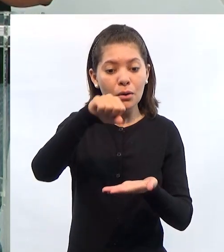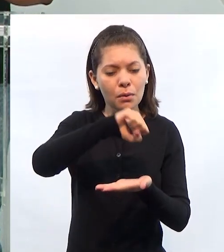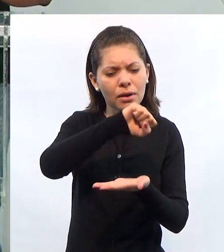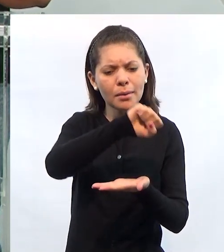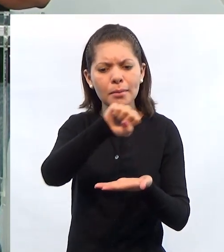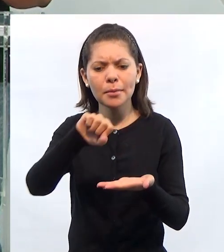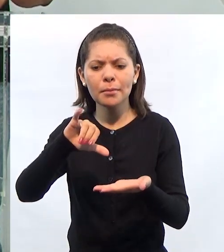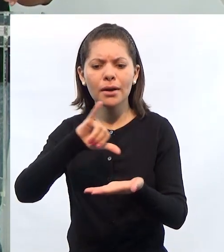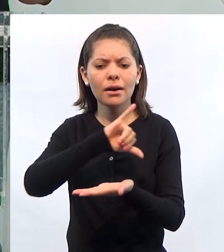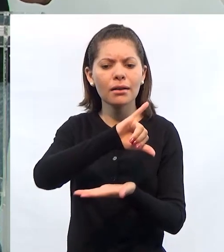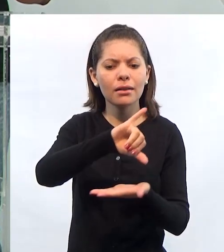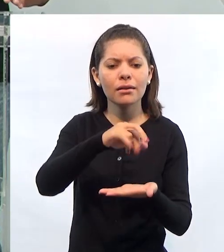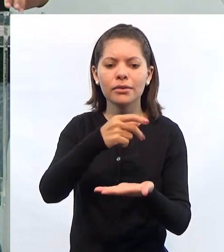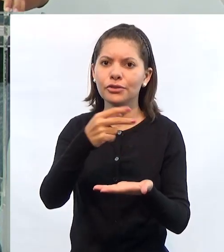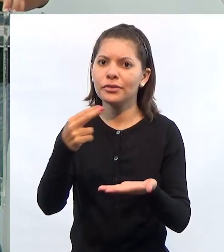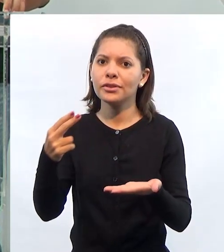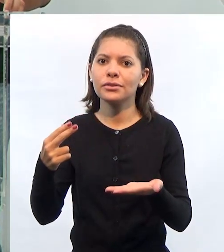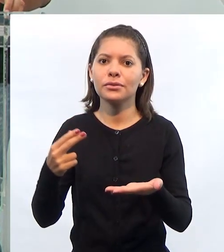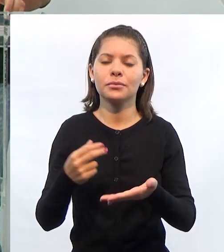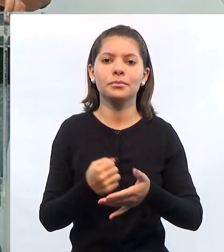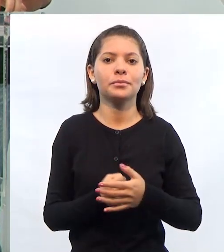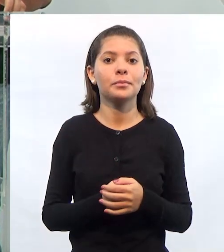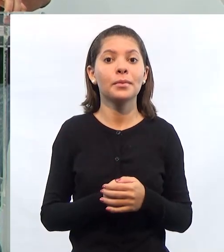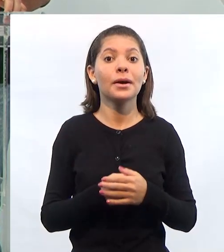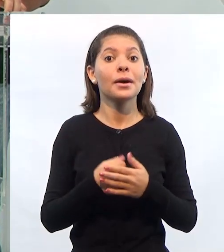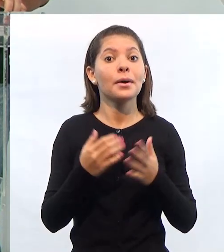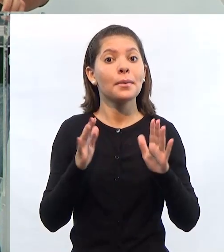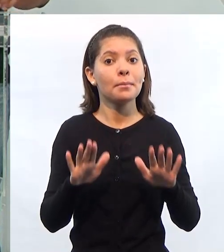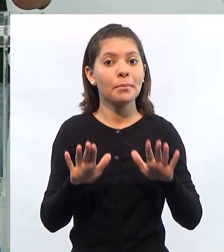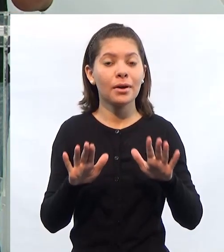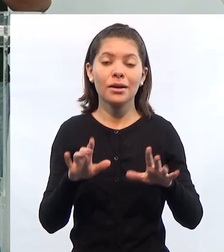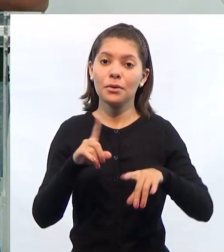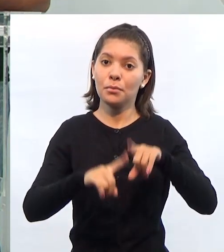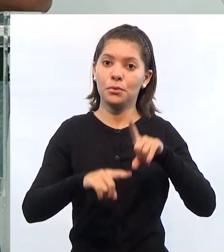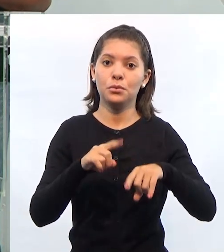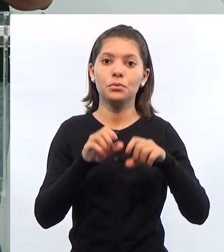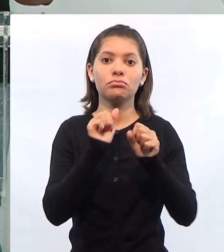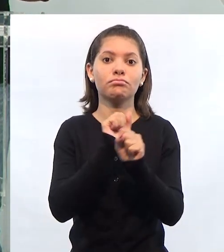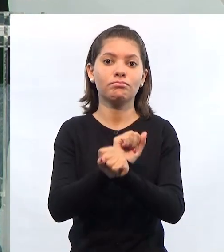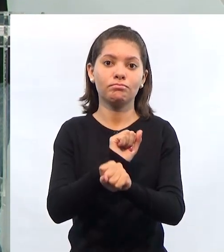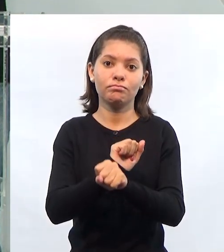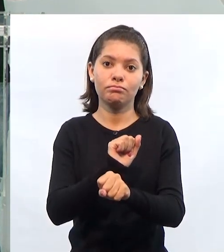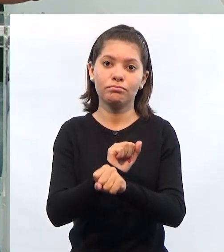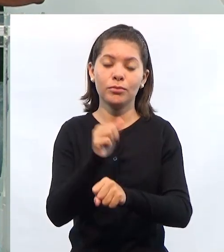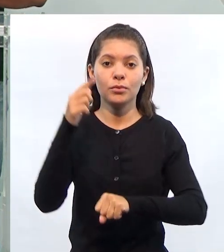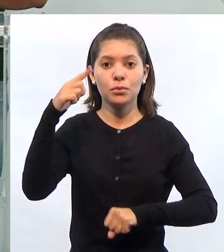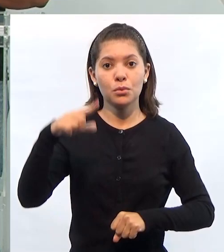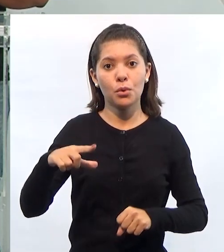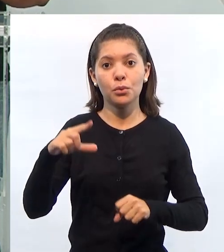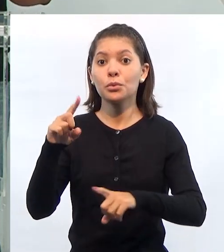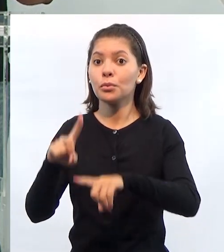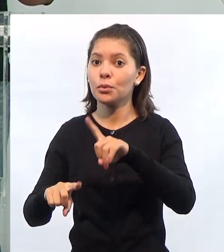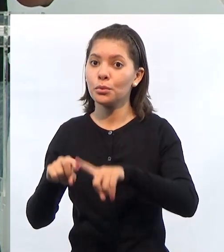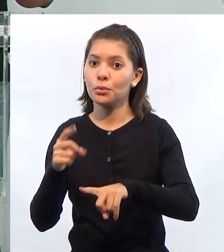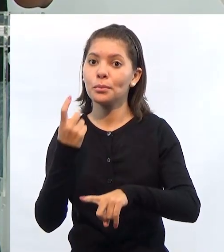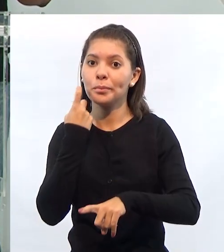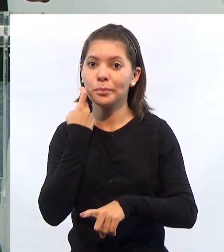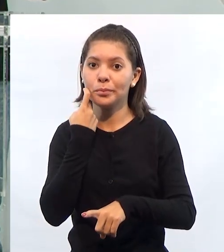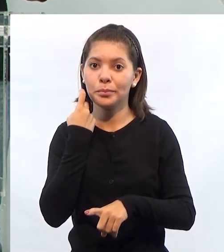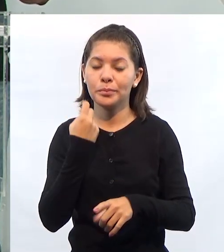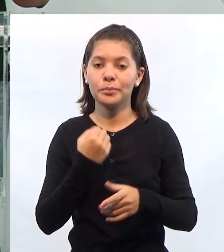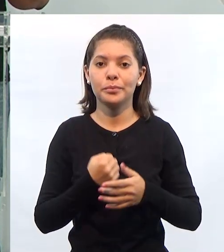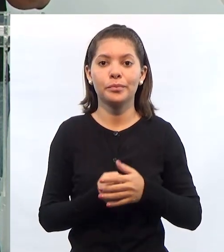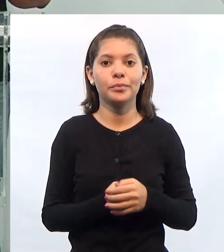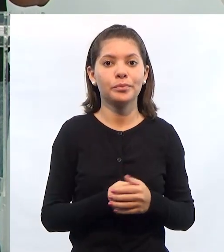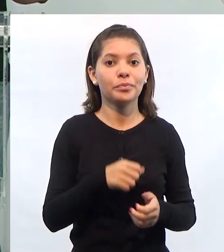algum outro insumo, mas ele está aguardando, é um produto aguardando ali outro produto a ser terminado.